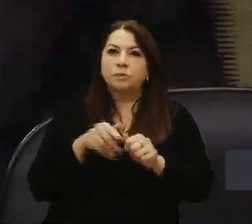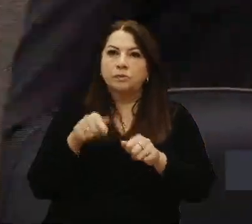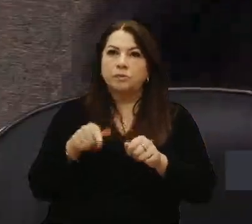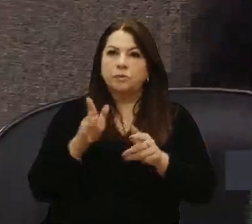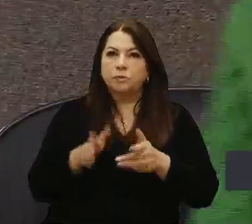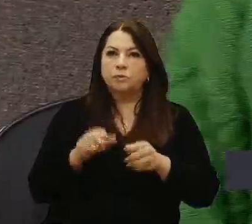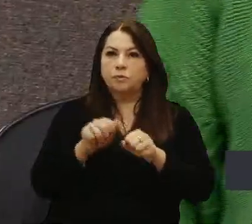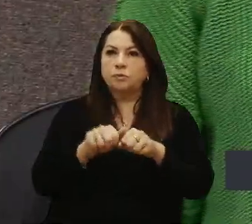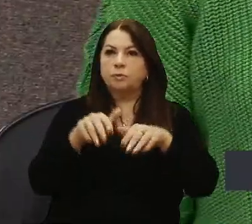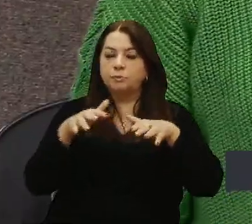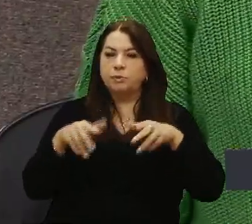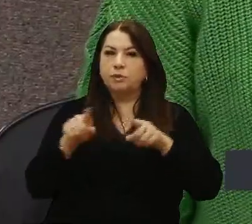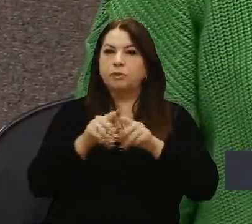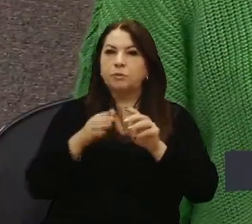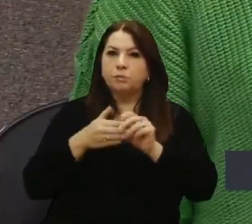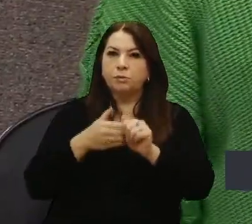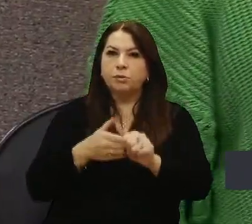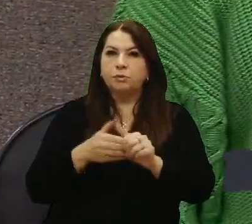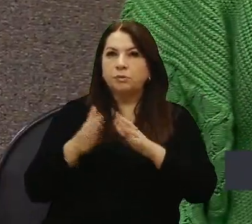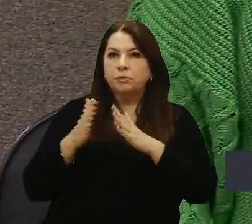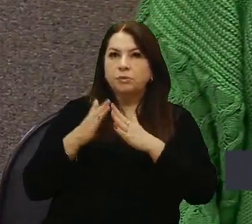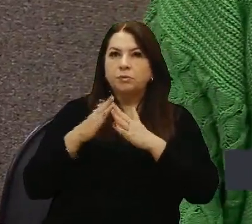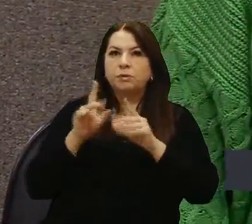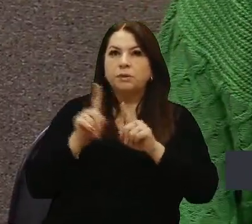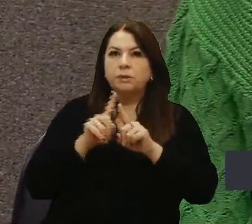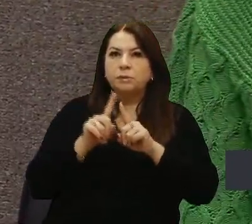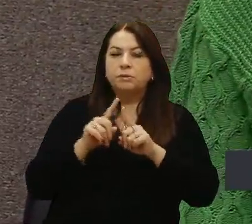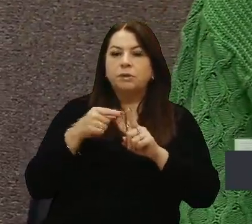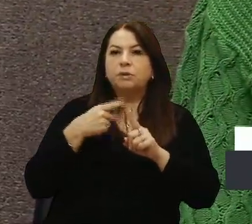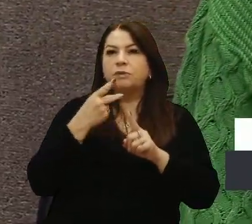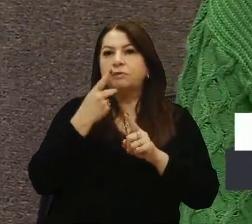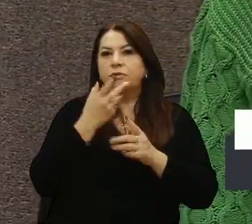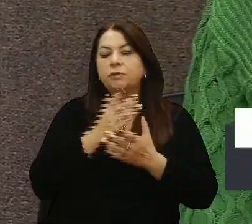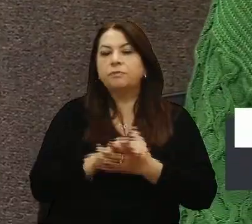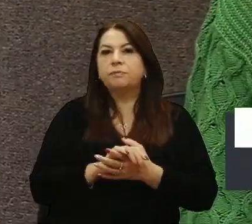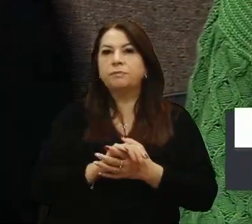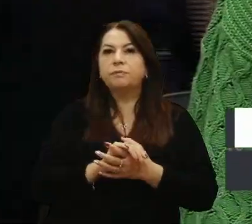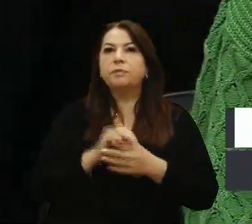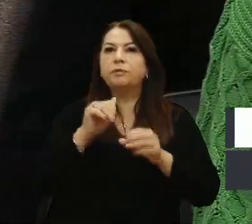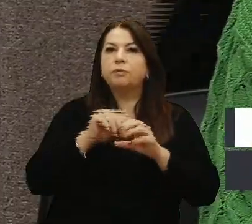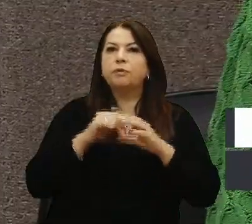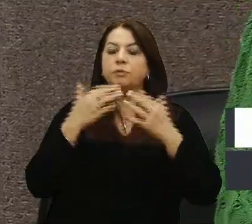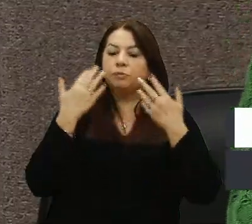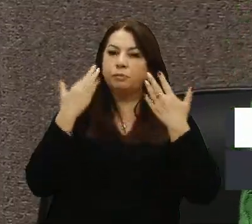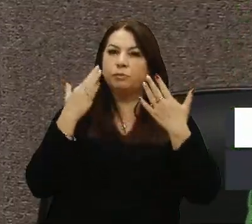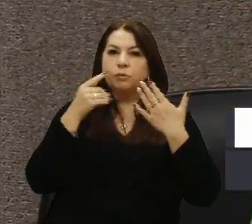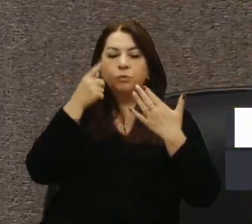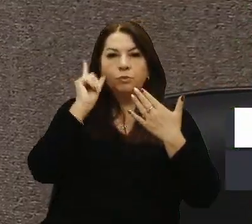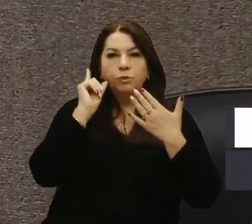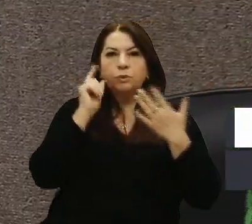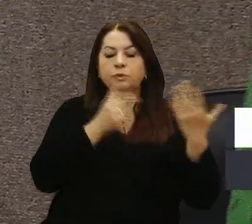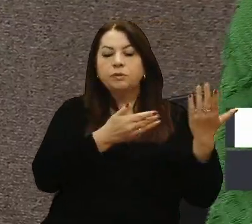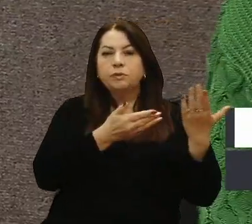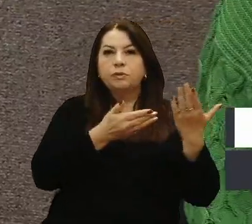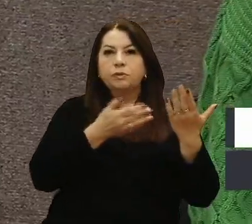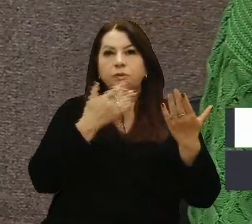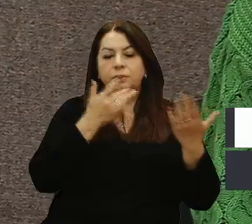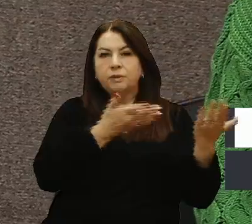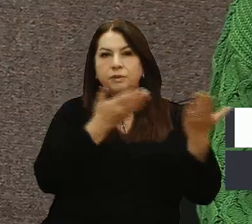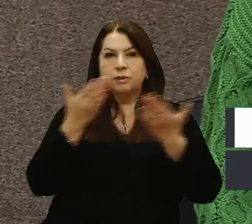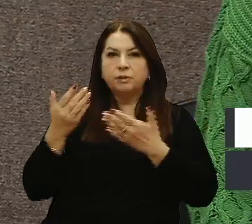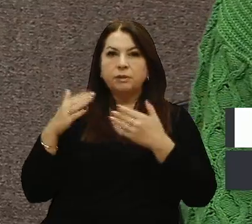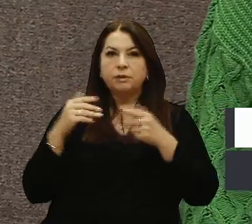Hoje aqui no plenário, quem está acompanhando de casa também. Eu só queria fazer aqui um voto de congratulações. Ontem fui convidada, ontem à tarde, para dar